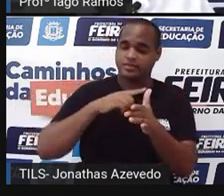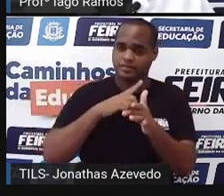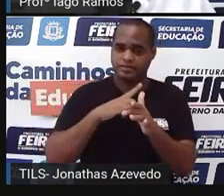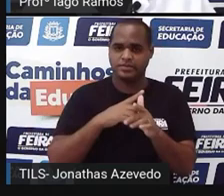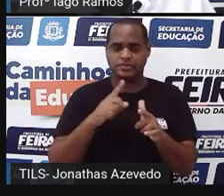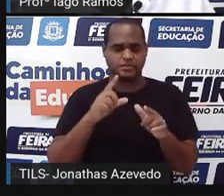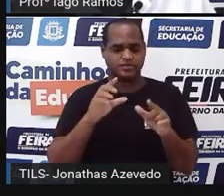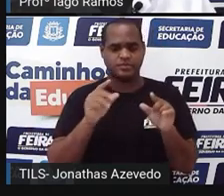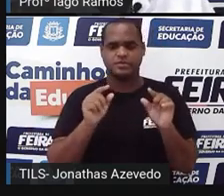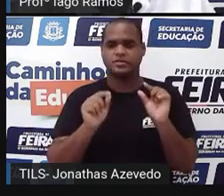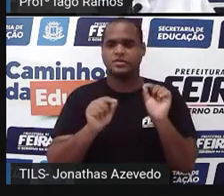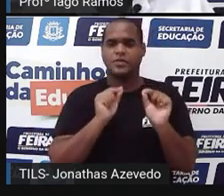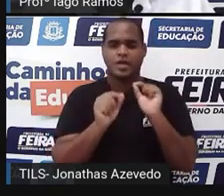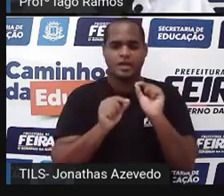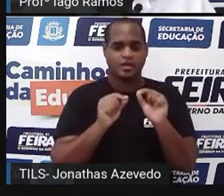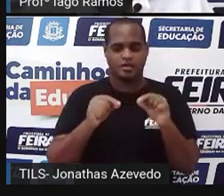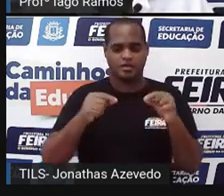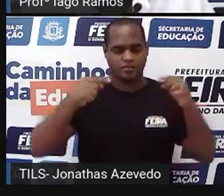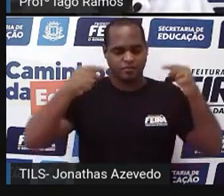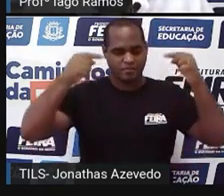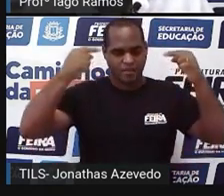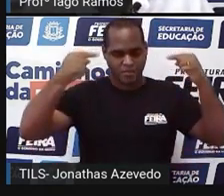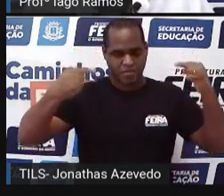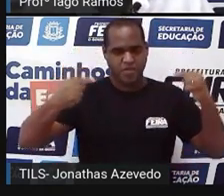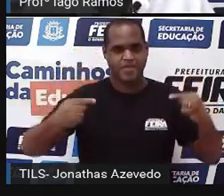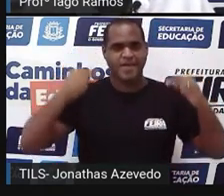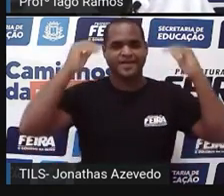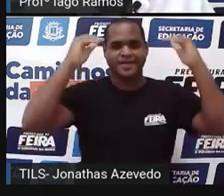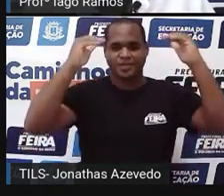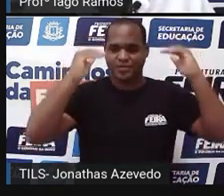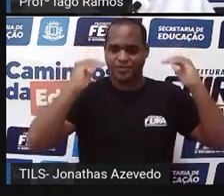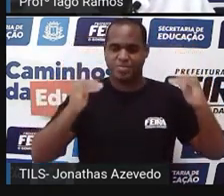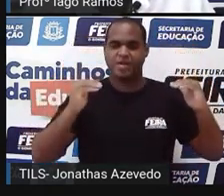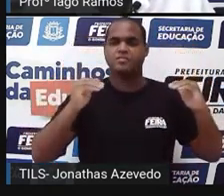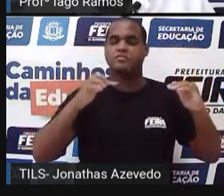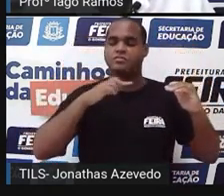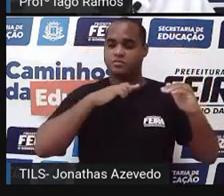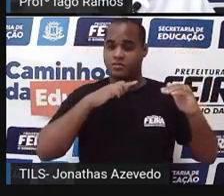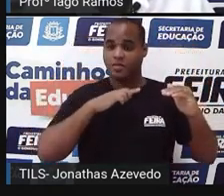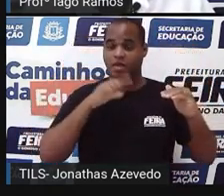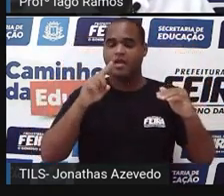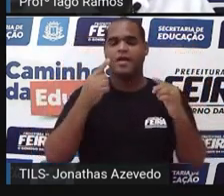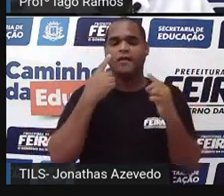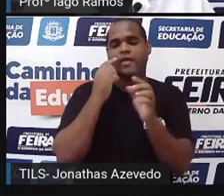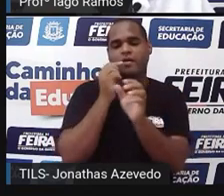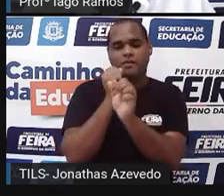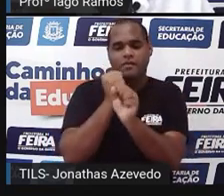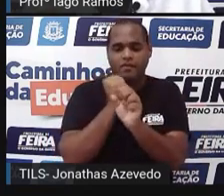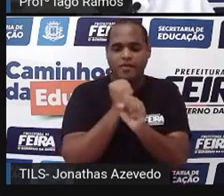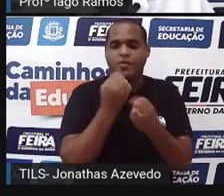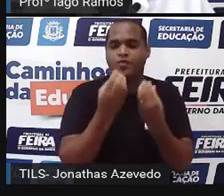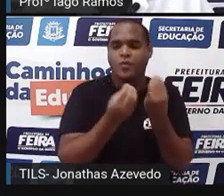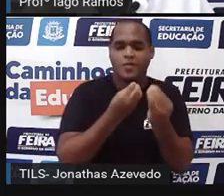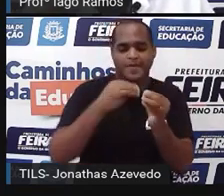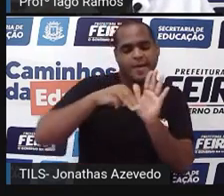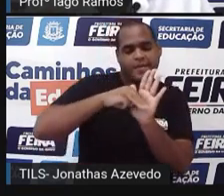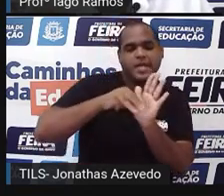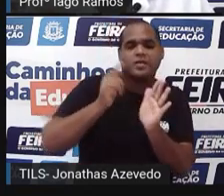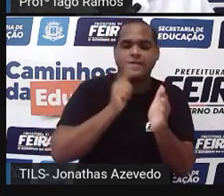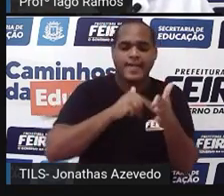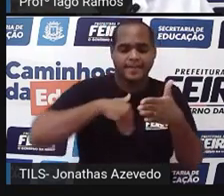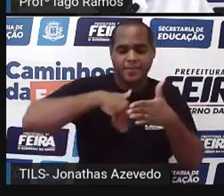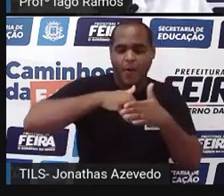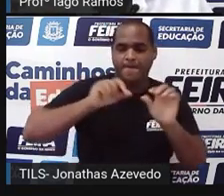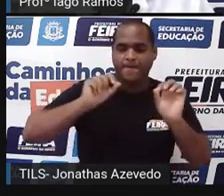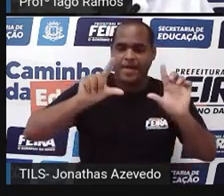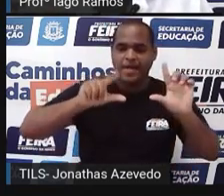certa um certo campeonato e nesse campeonato se calcula a média de gols do time por